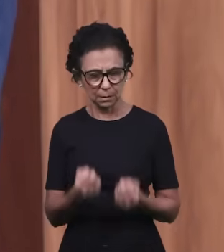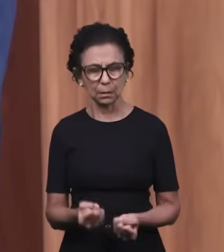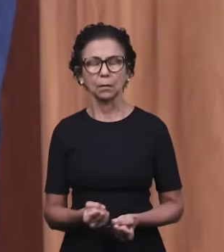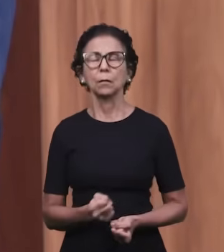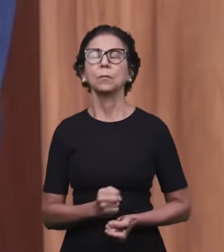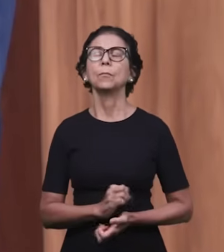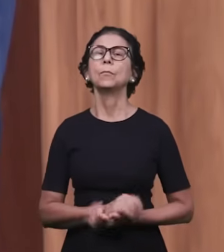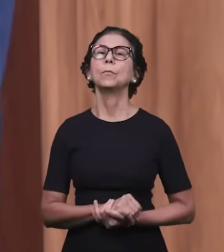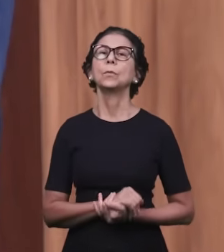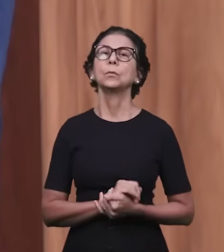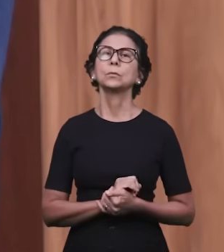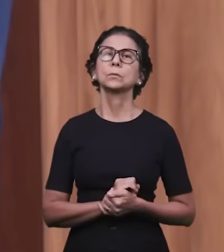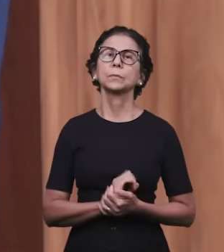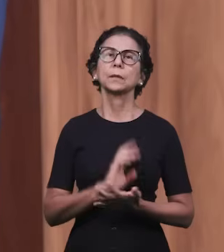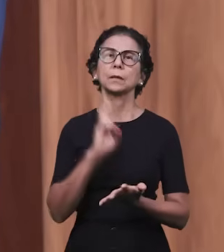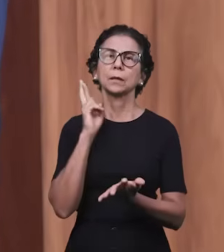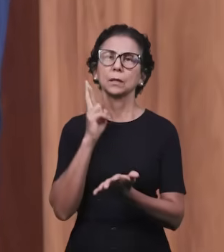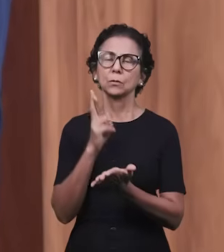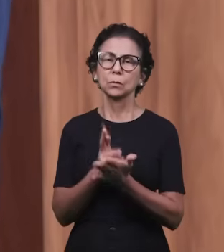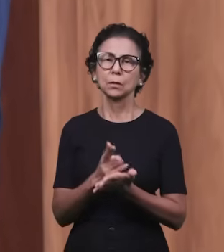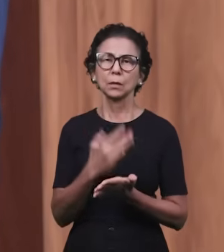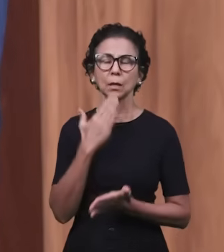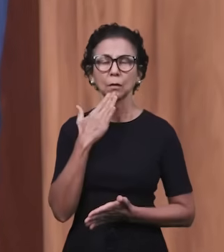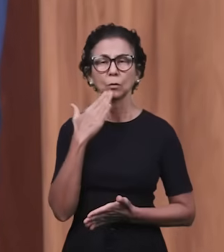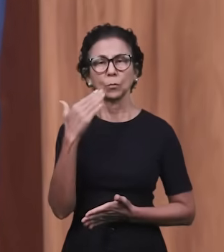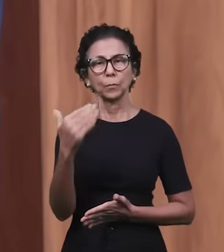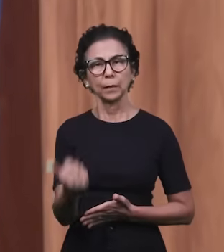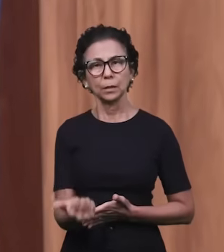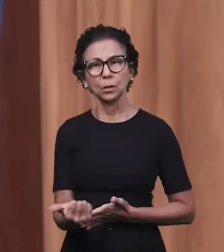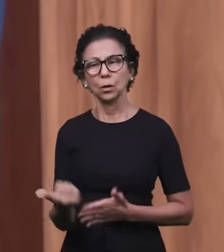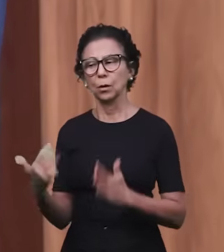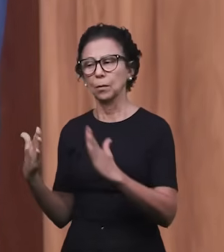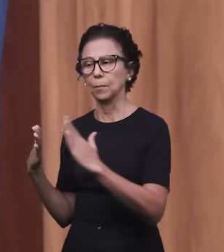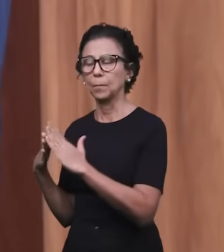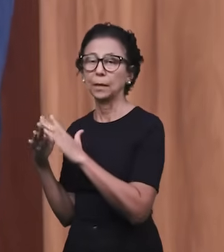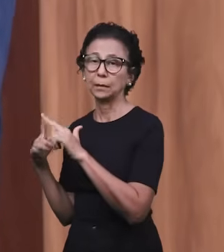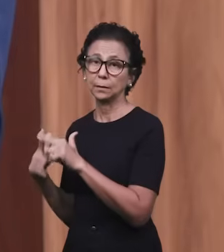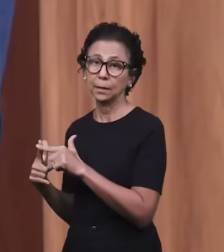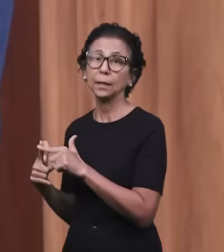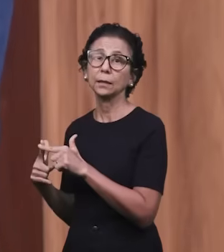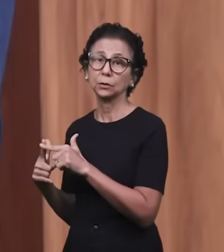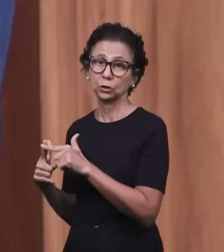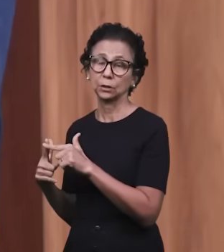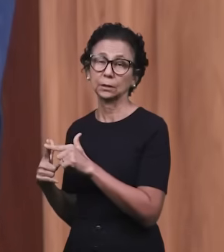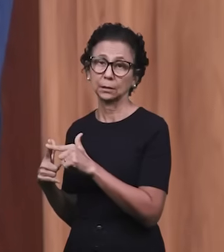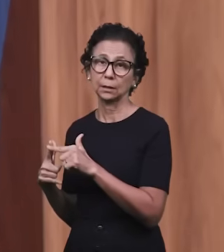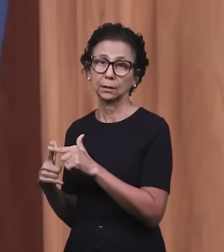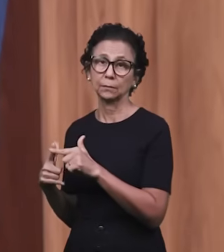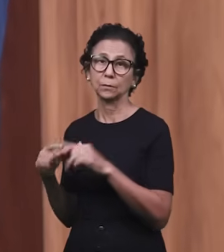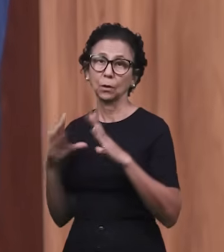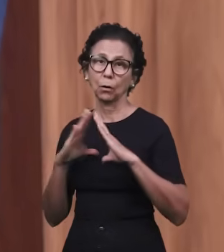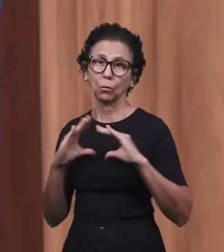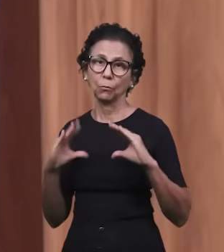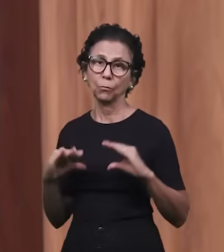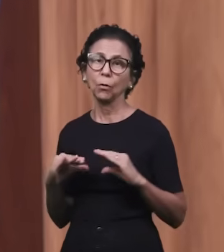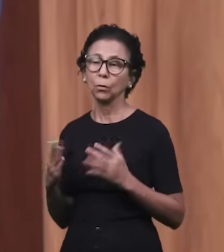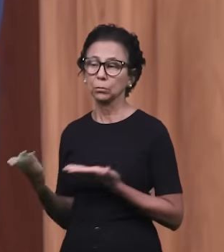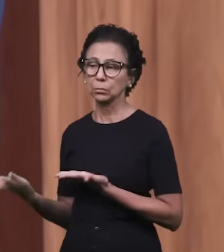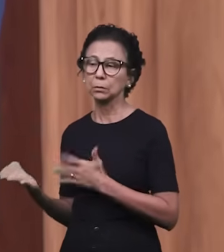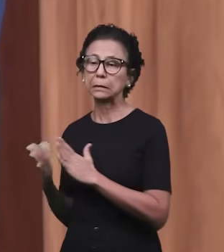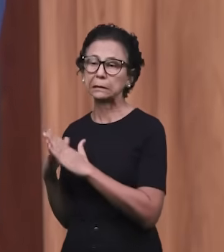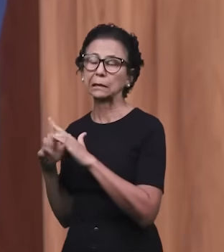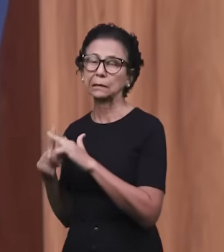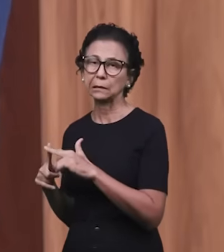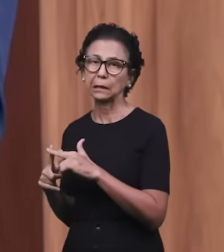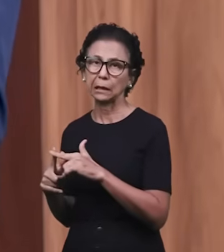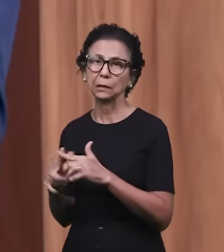o melhor resultado para o rebanho, que o nosso maior valor é o rebanho, é o bem-estar da igreja. Não basta apenas estarmos